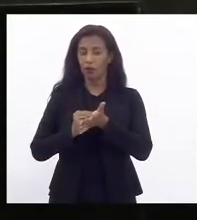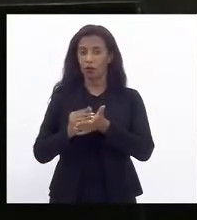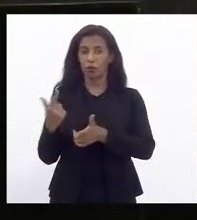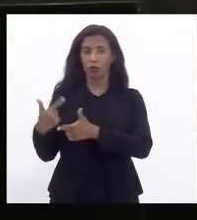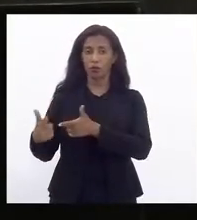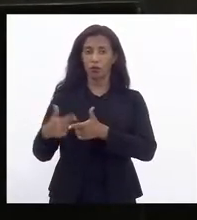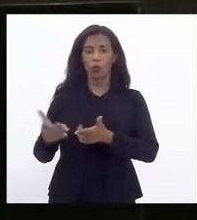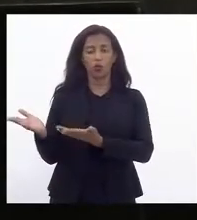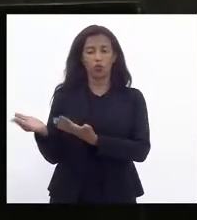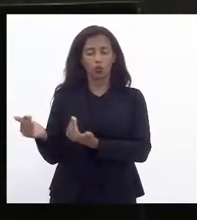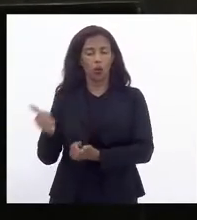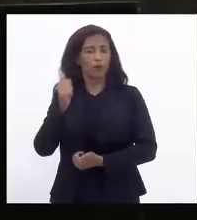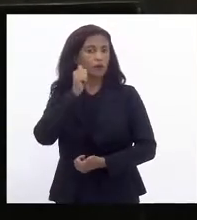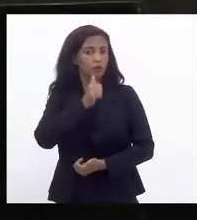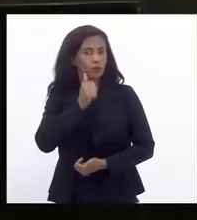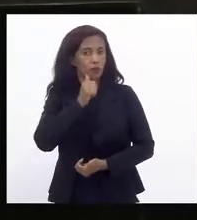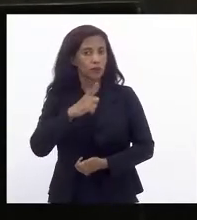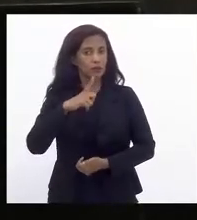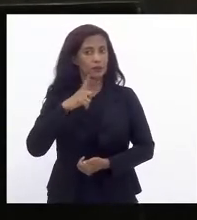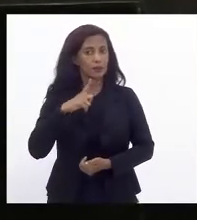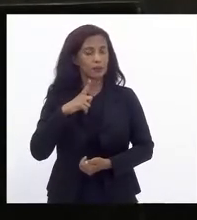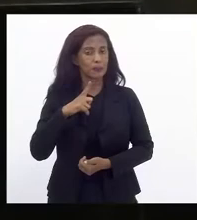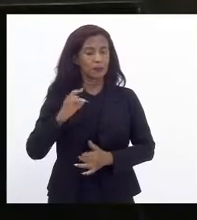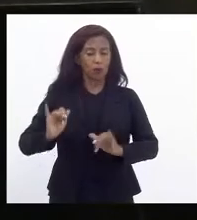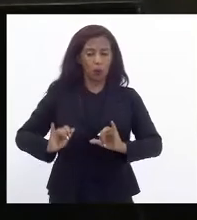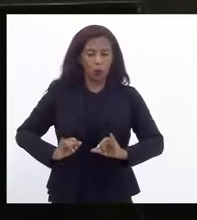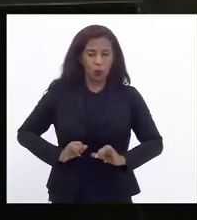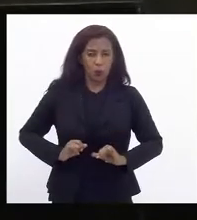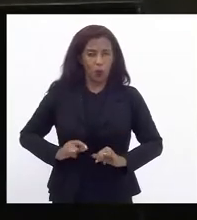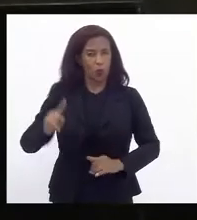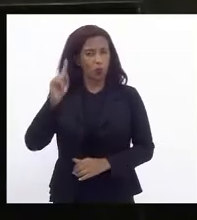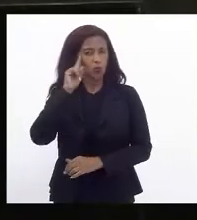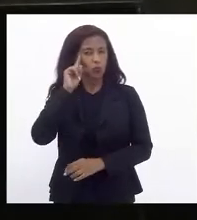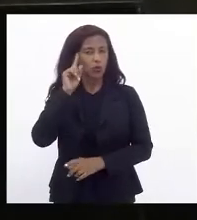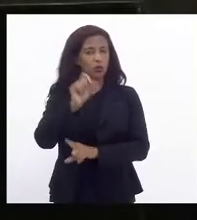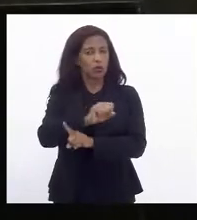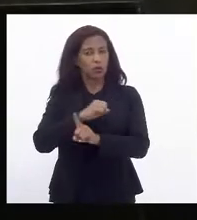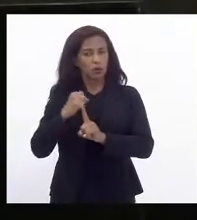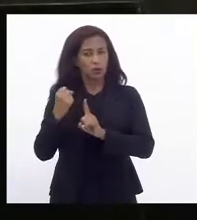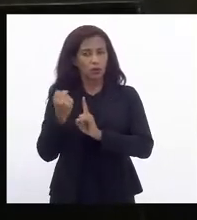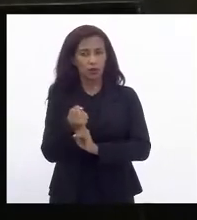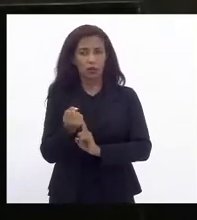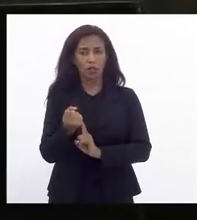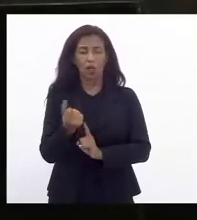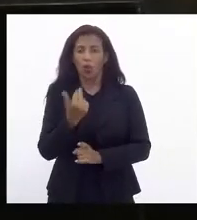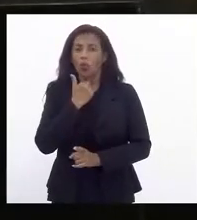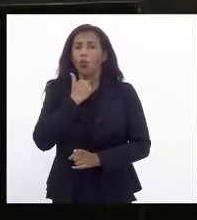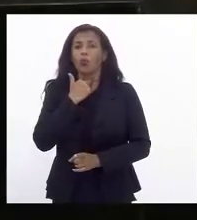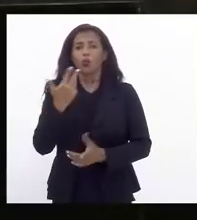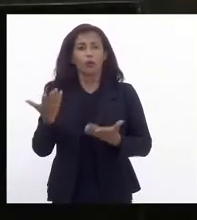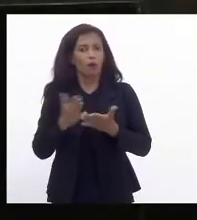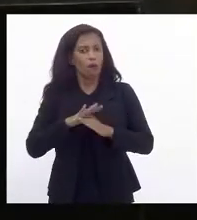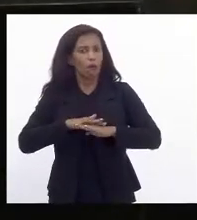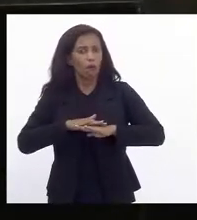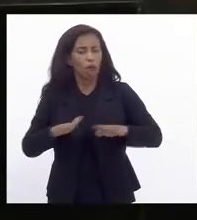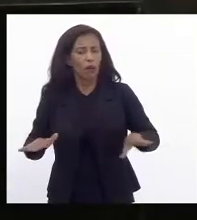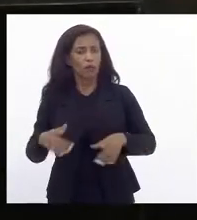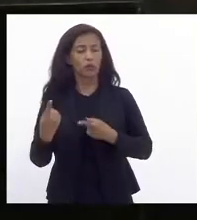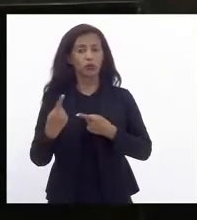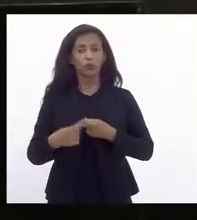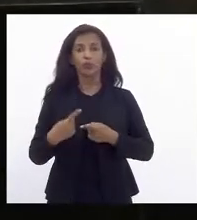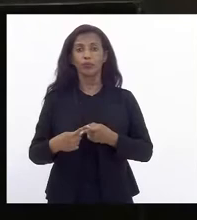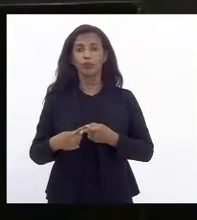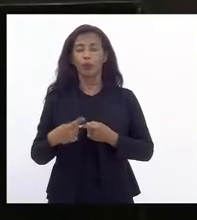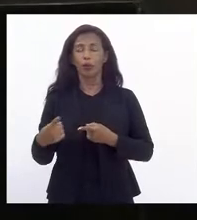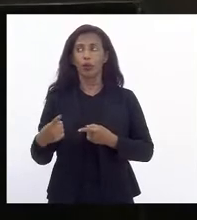meninas, adolescentes e mulheres estão submetidas nessa sociedade não dá mais. Não dá mais porque